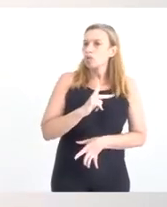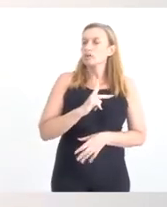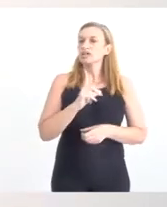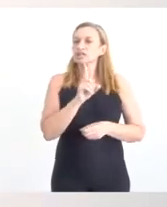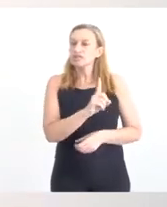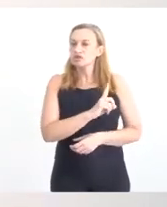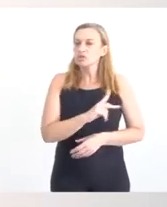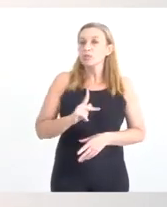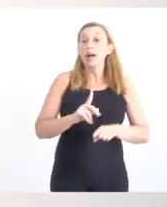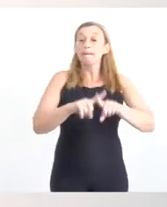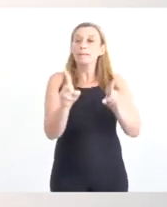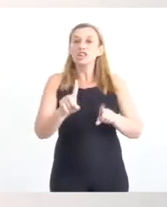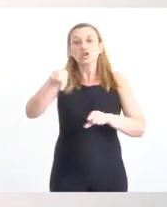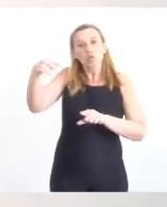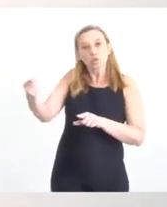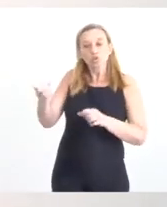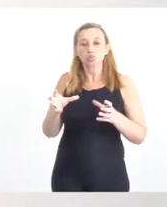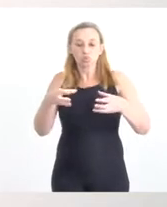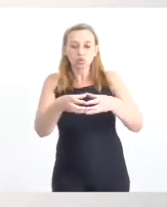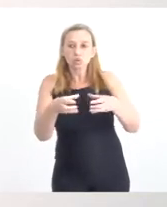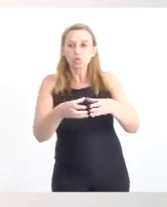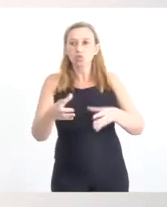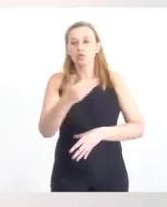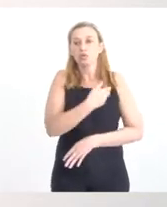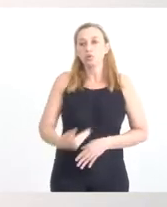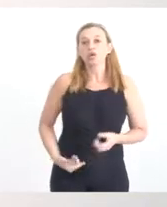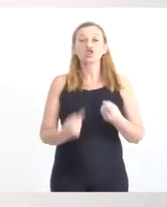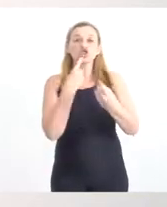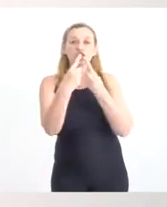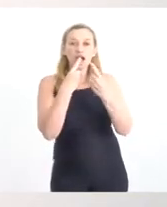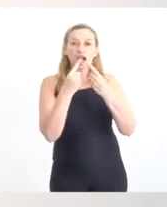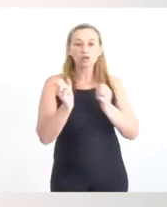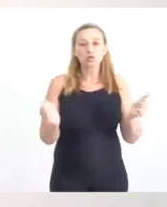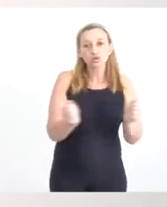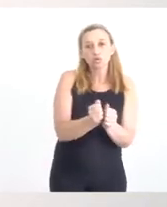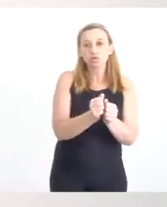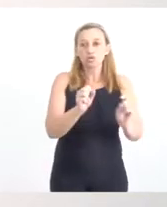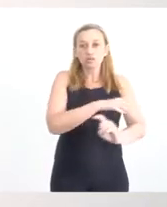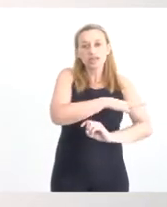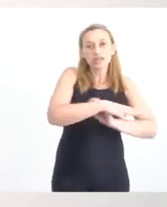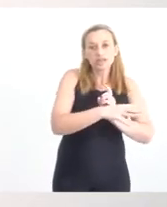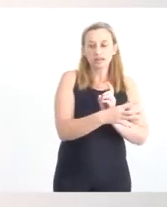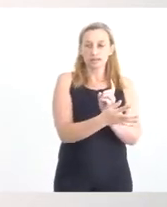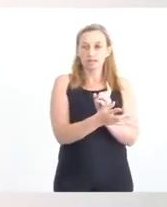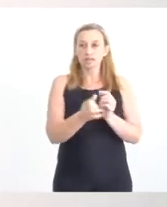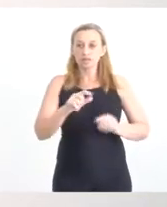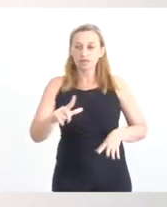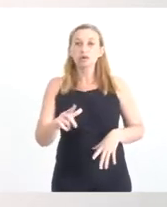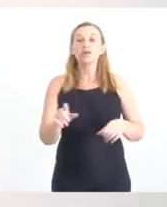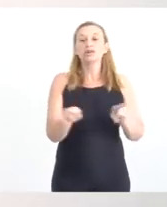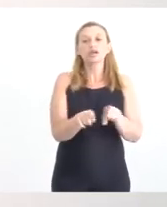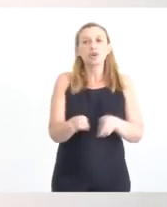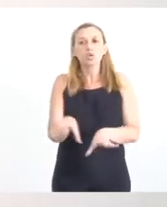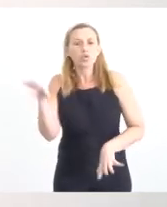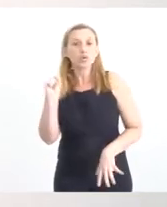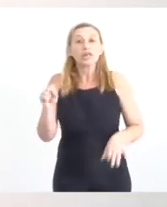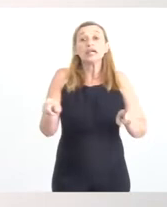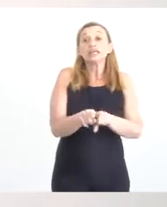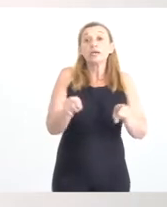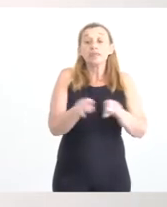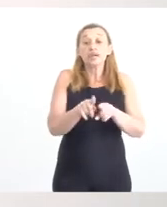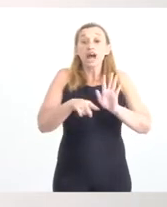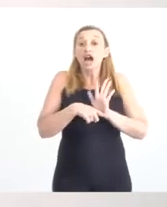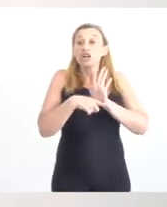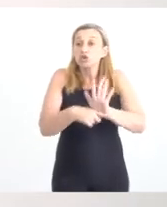defensoria mas também outros órgãos públicos a partir do diálogo com a sociedade civil EA escuta e também do